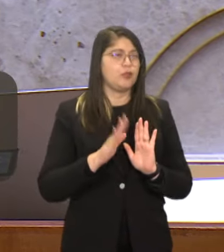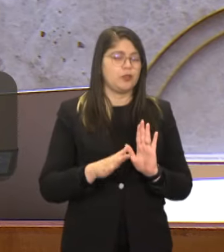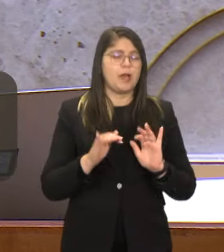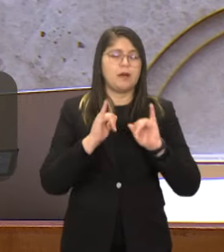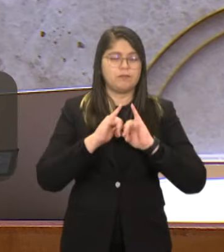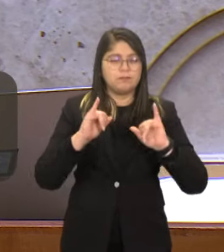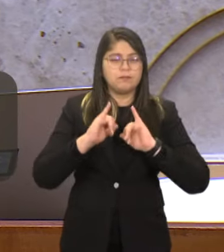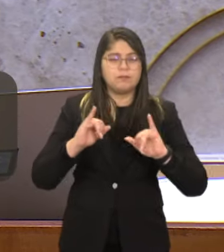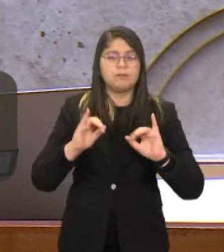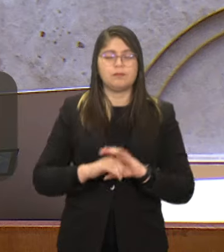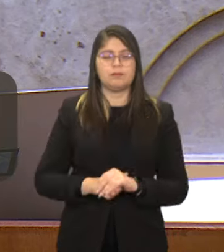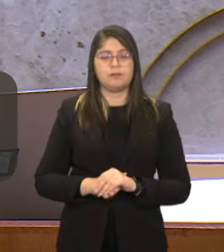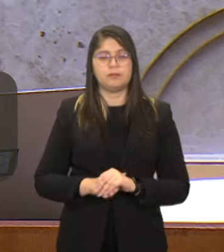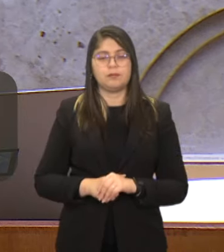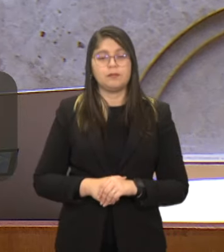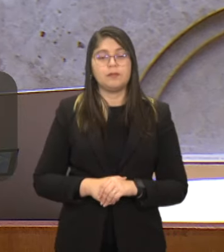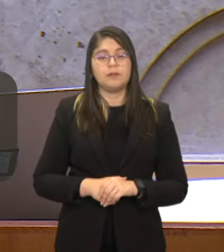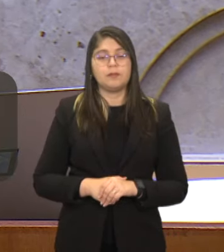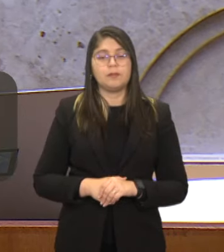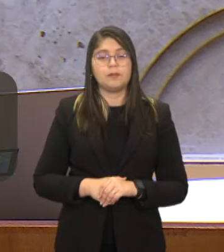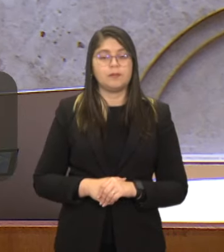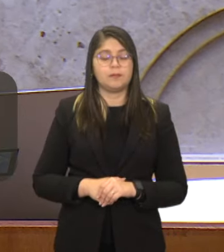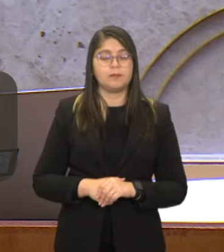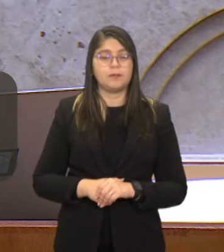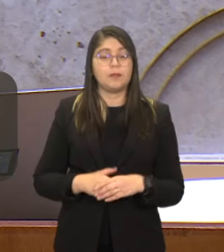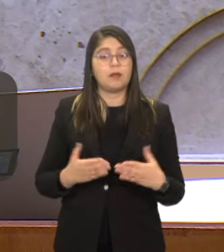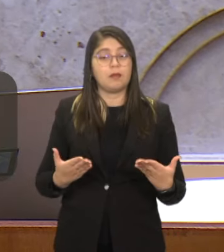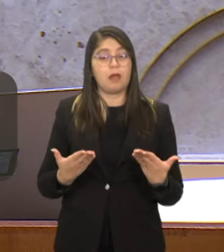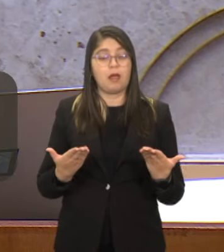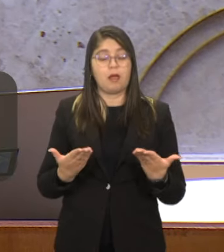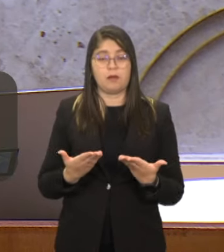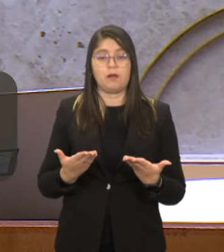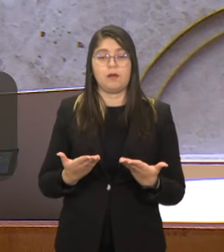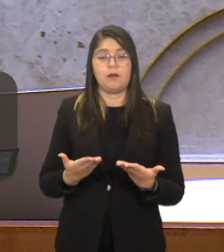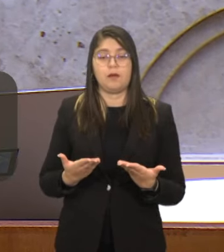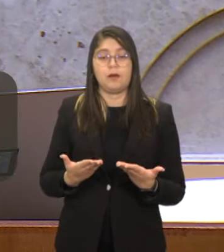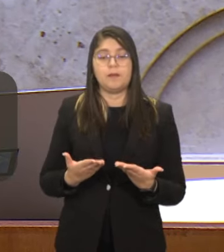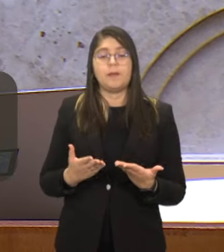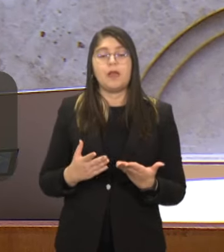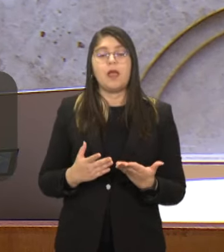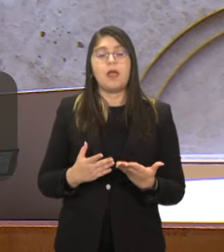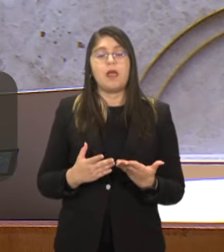veiculada. Aqui, então, eu estou apregoando, senhora secretária, a petição